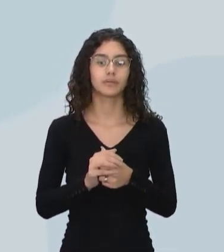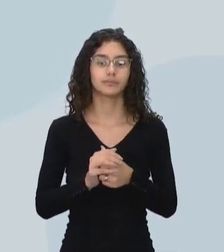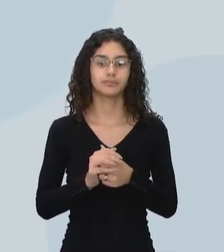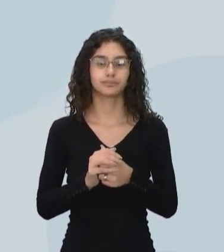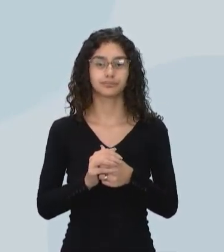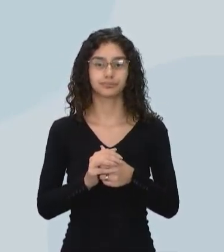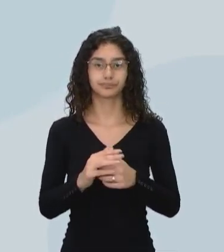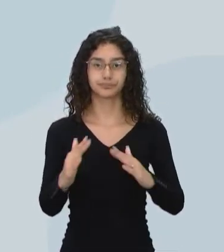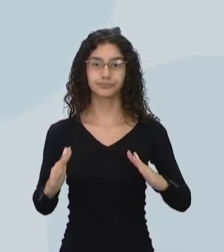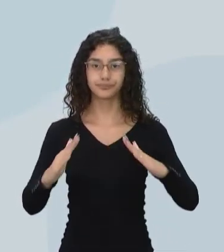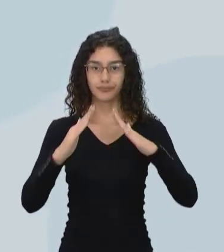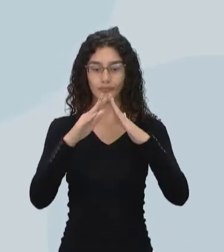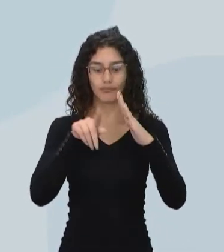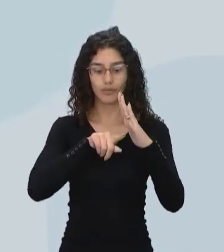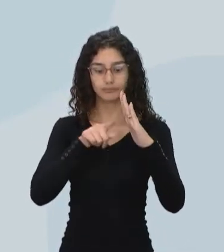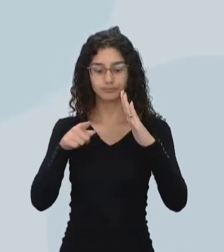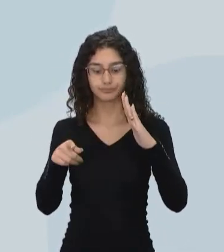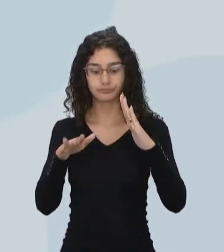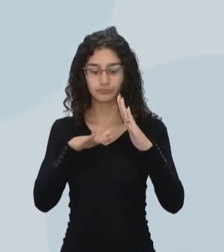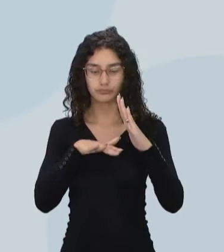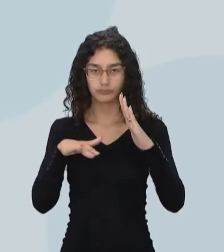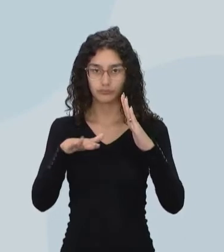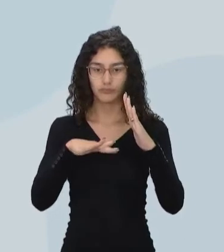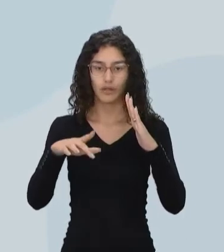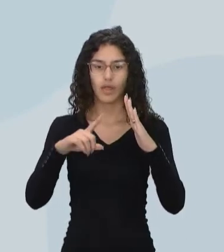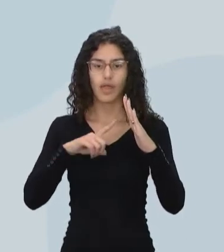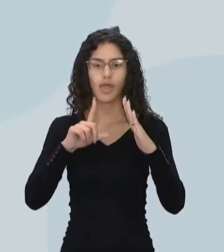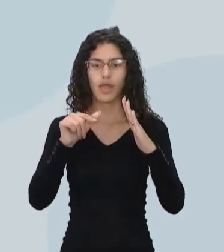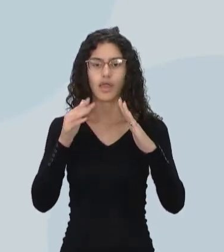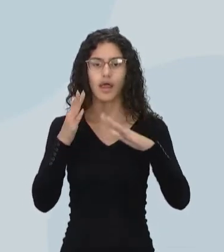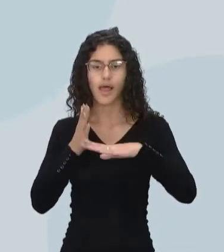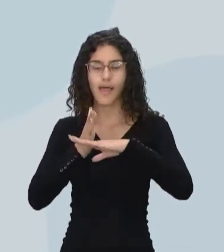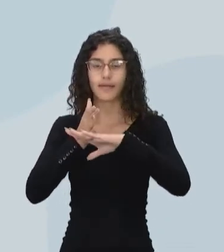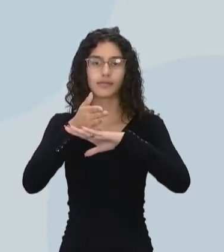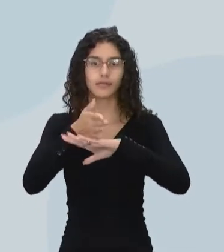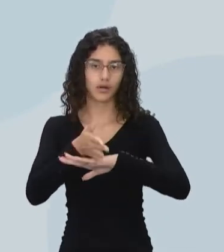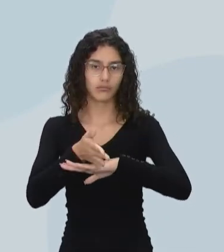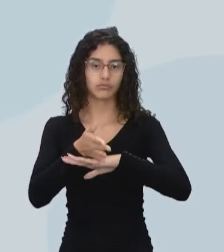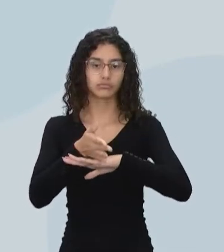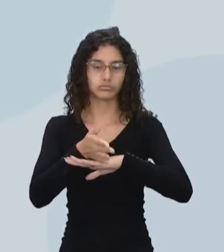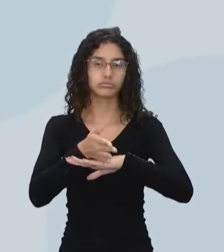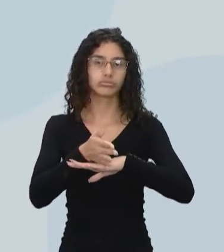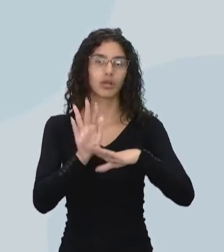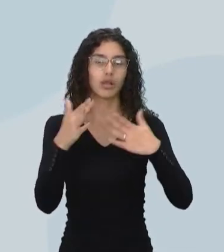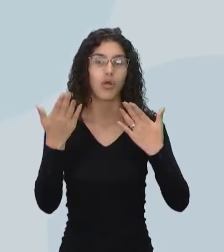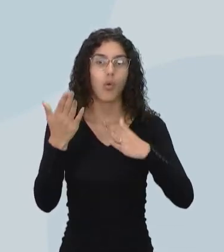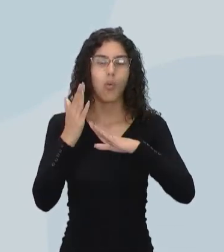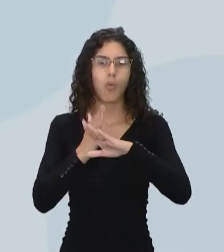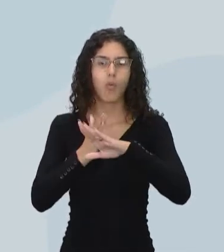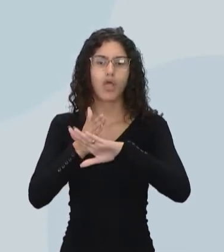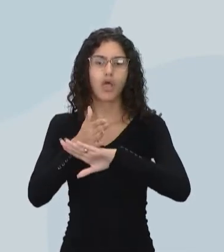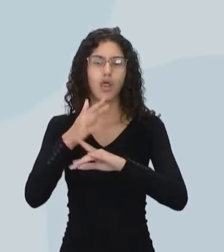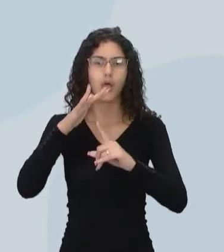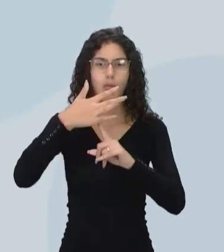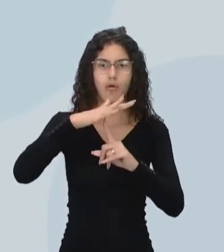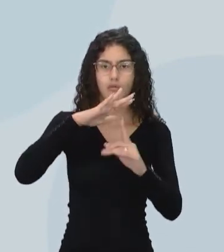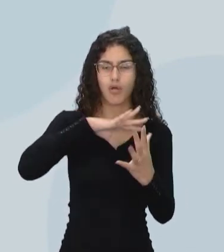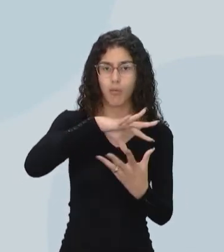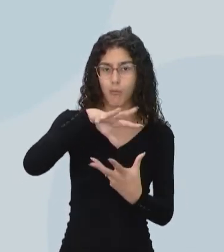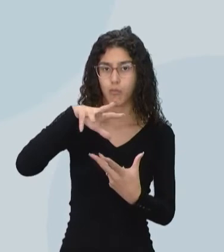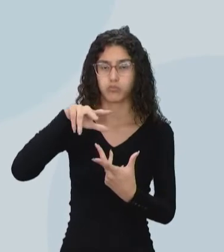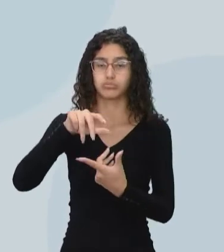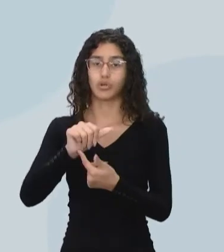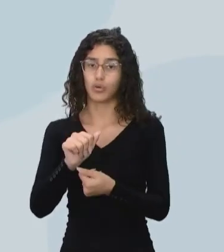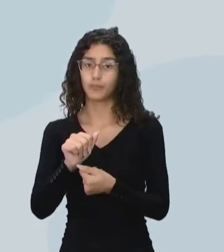de baixo da Torre Eiffel era a entrada da exposição. Então você entraria para a Feira Mundial de